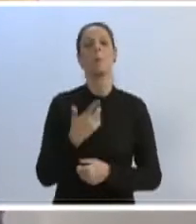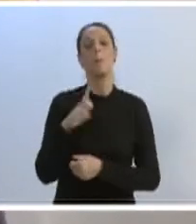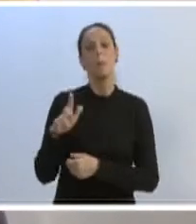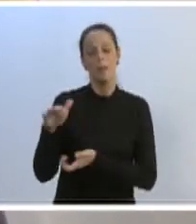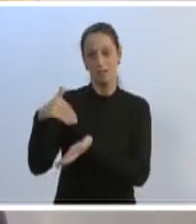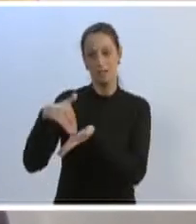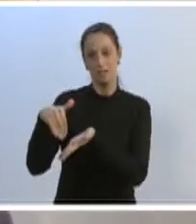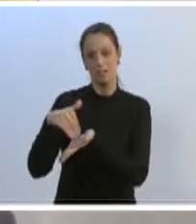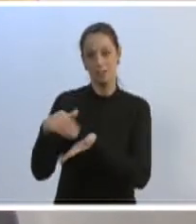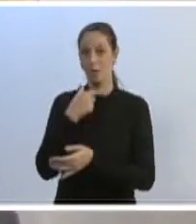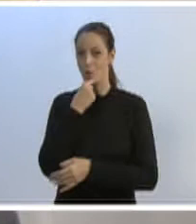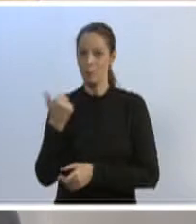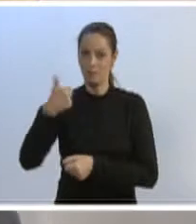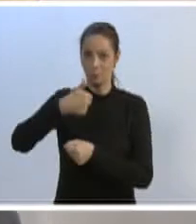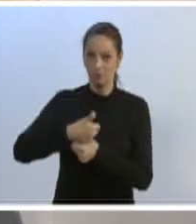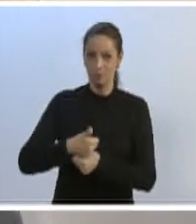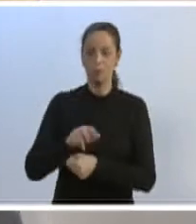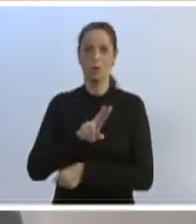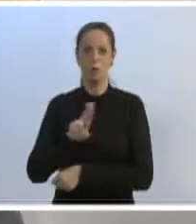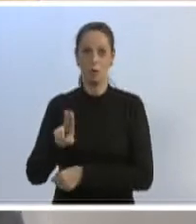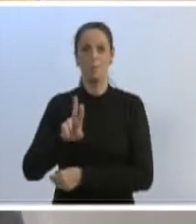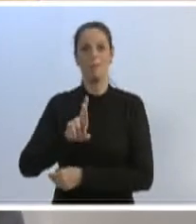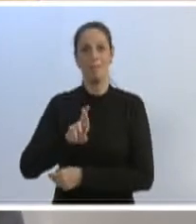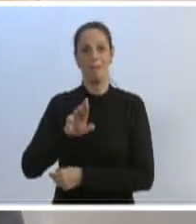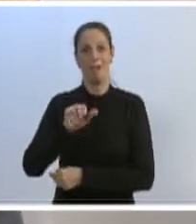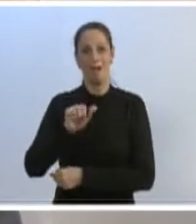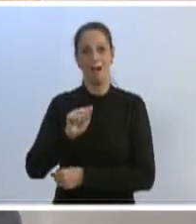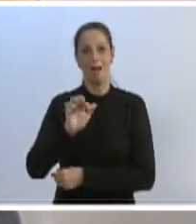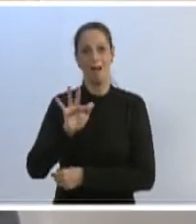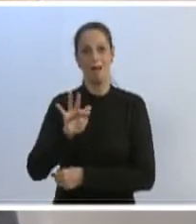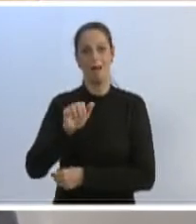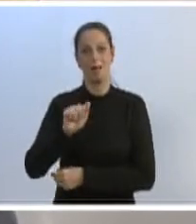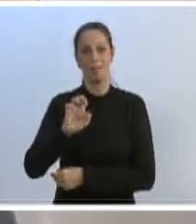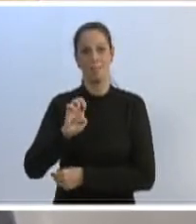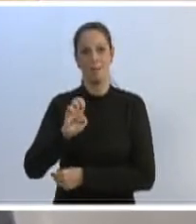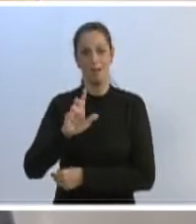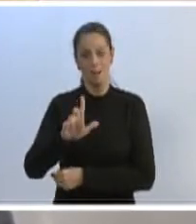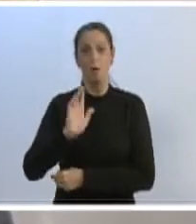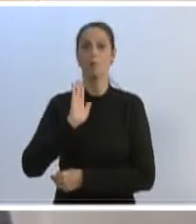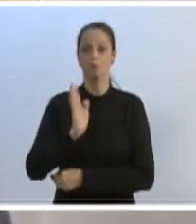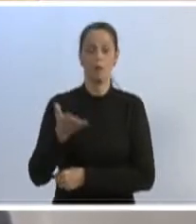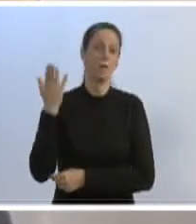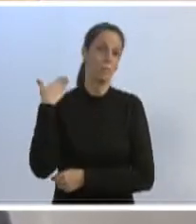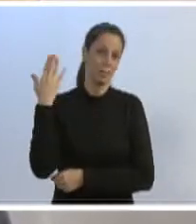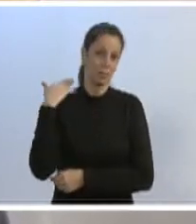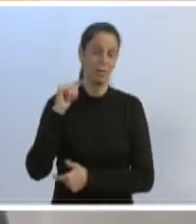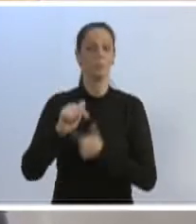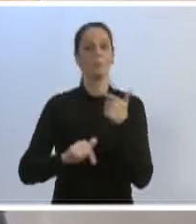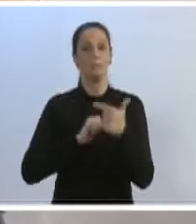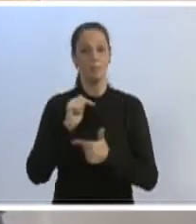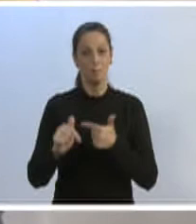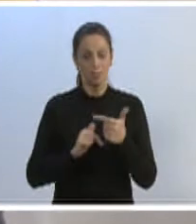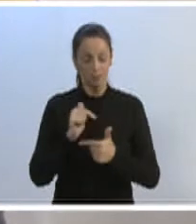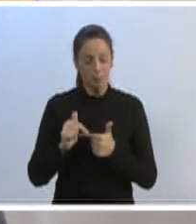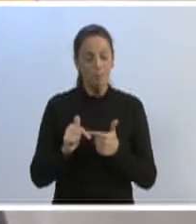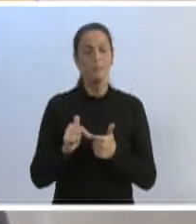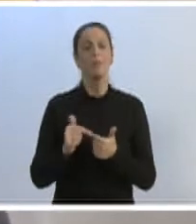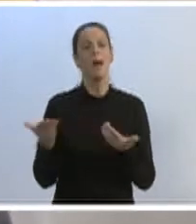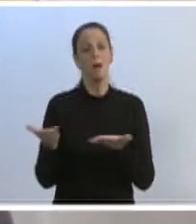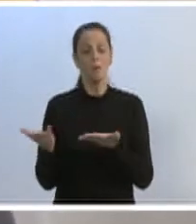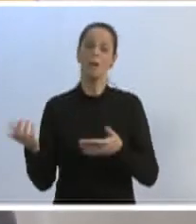Rafael Jansen, ele que já também foi secretário de Serviços Urbanos na gestão do prefeito Napoleão Bernardes e agora